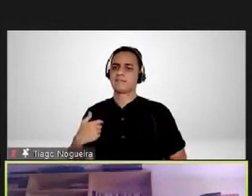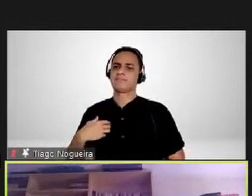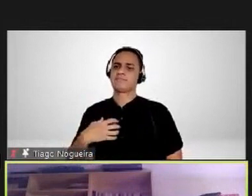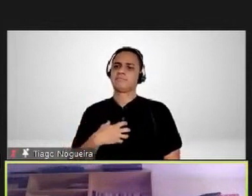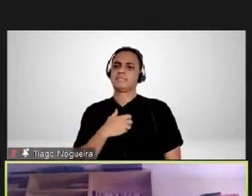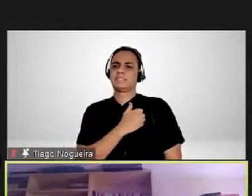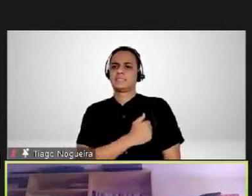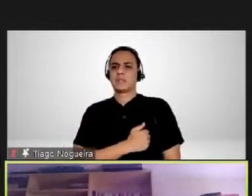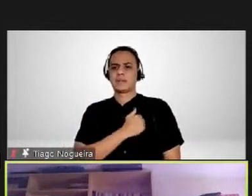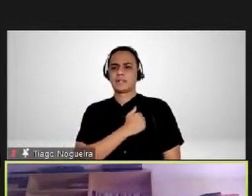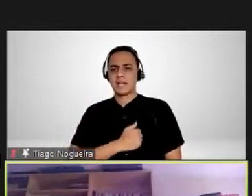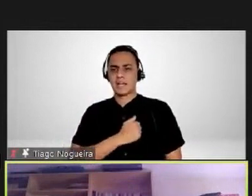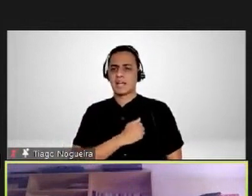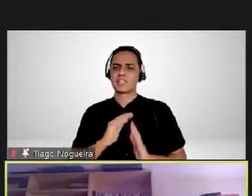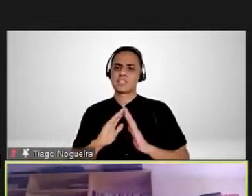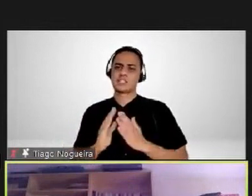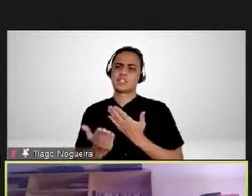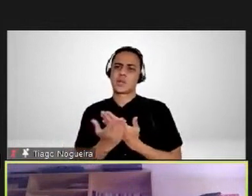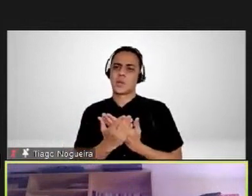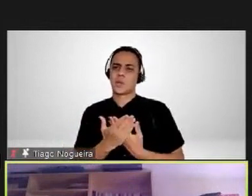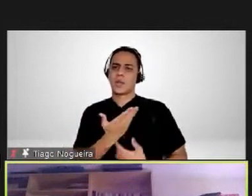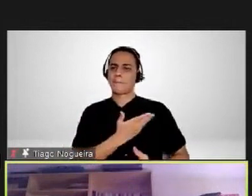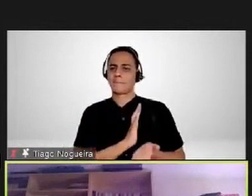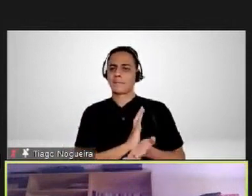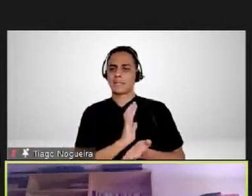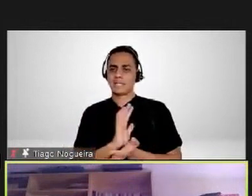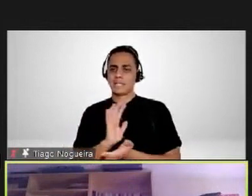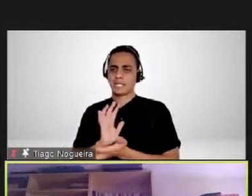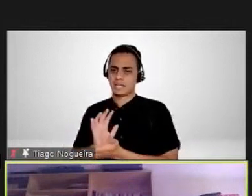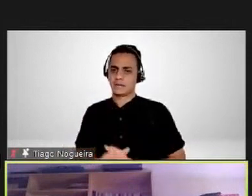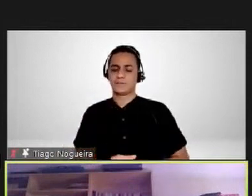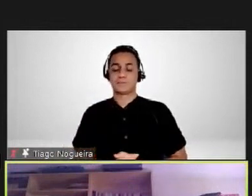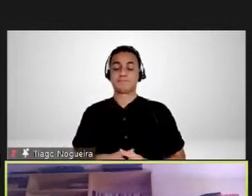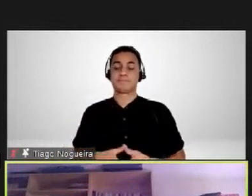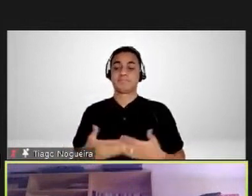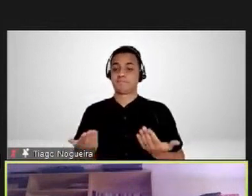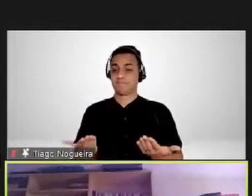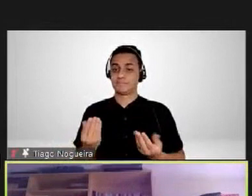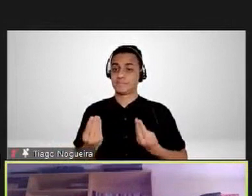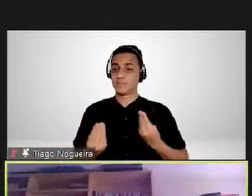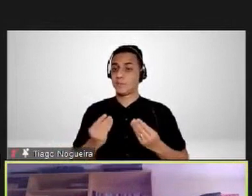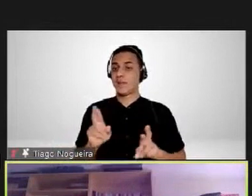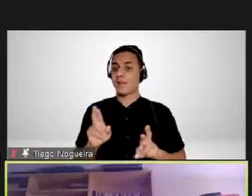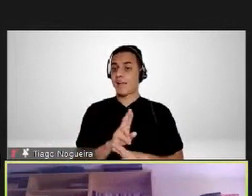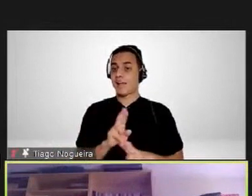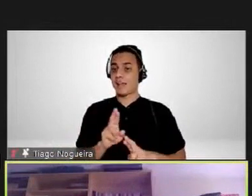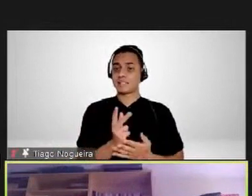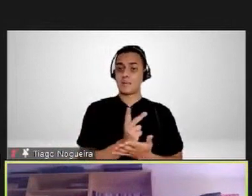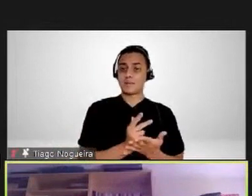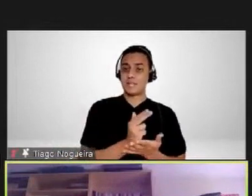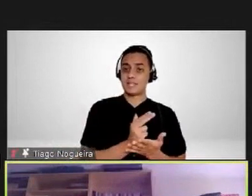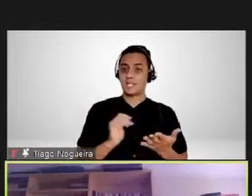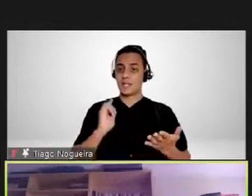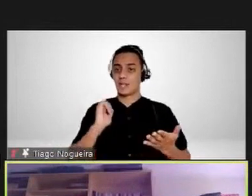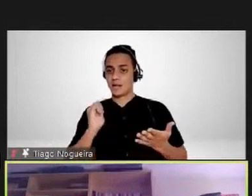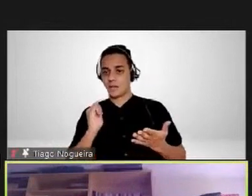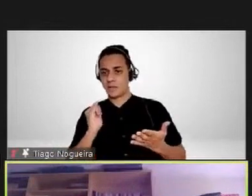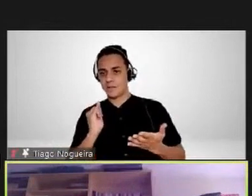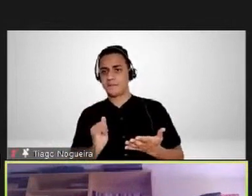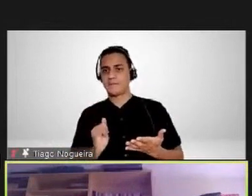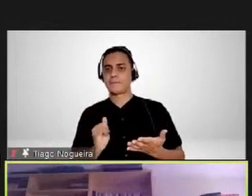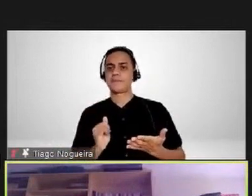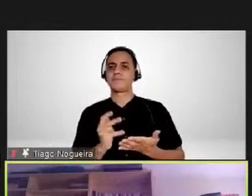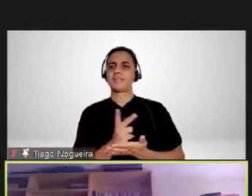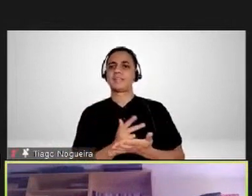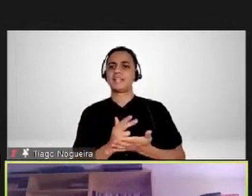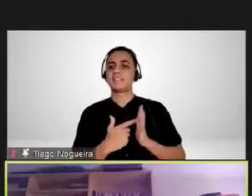da escola e dos meus amiguinhos. Relação desenho-narrativa. Como se deu essa relação? O desenho exprime um sonho,